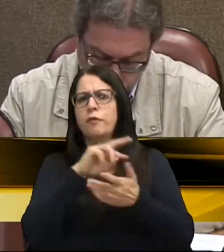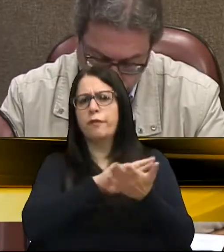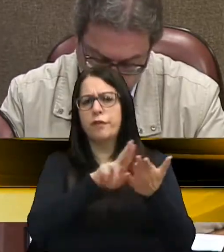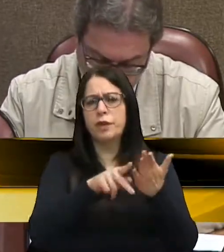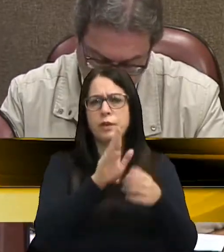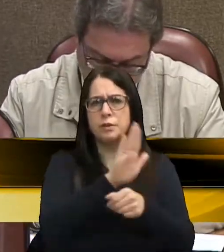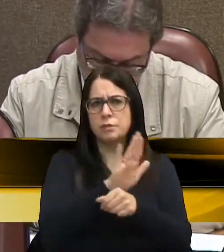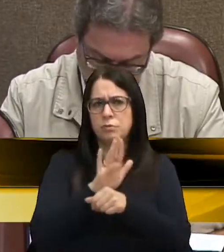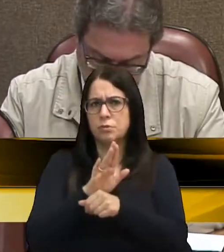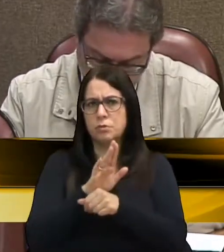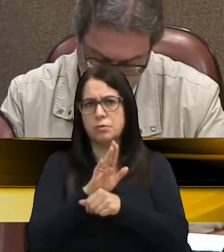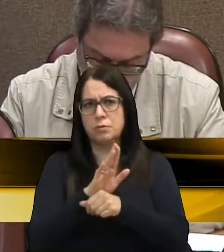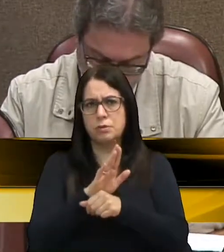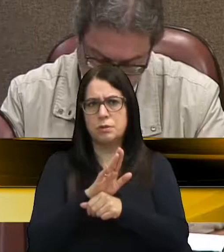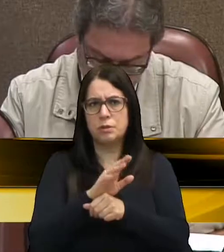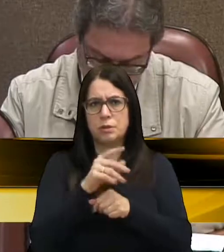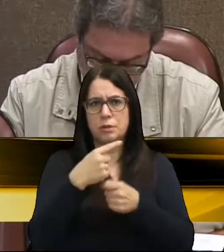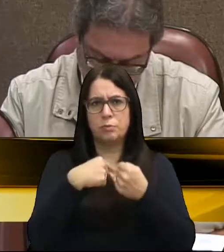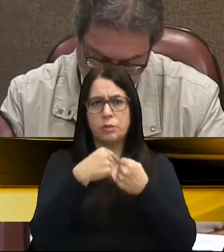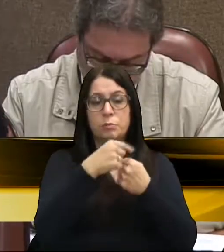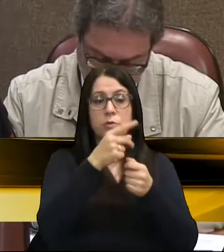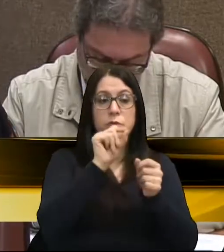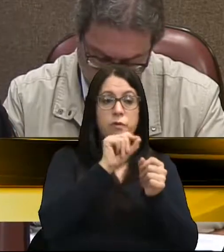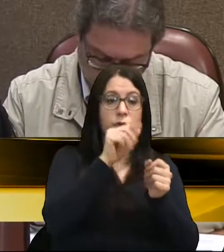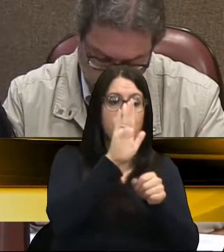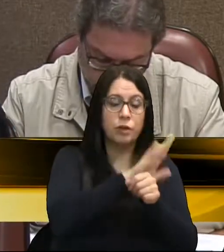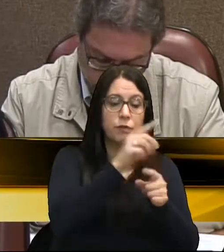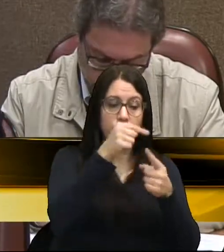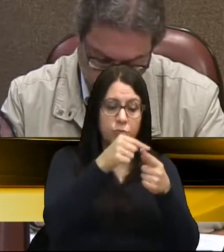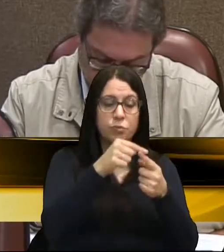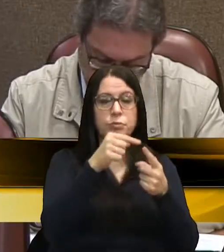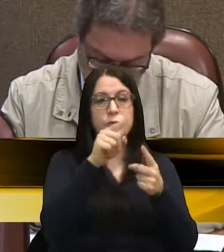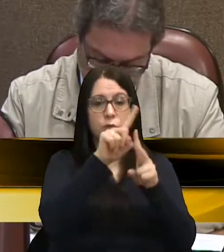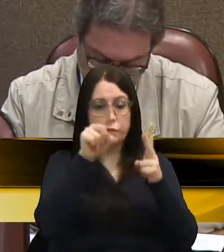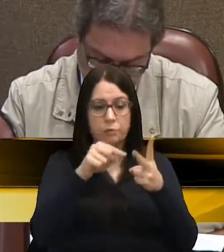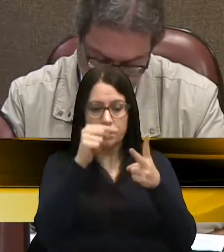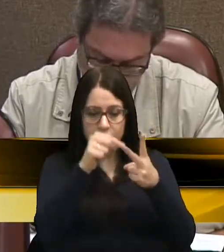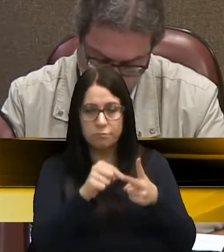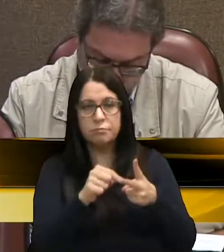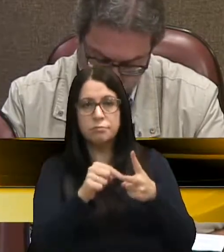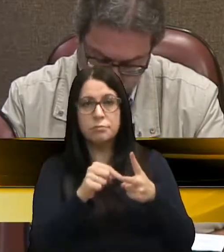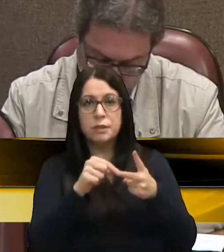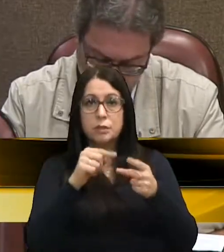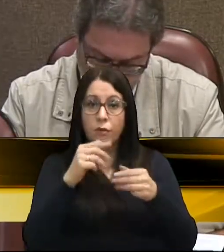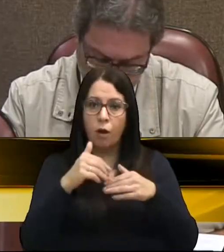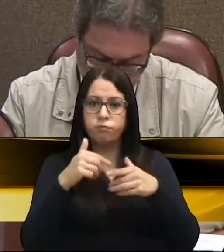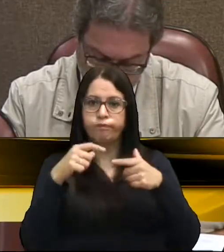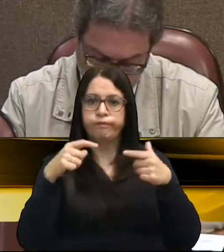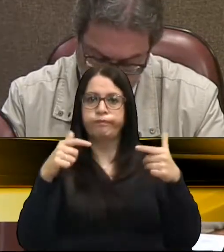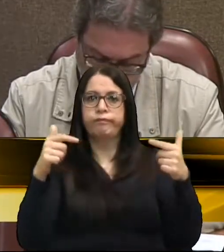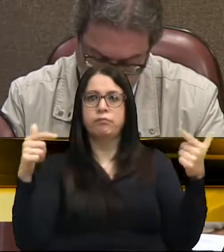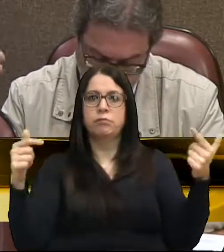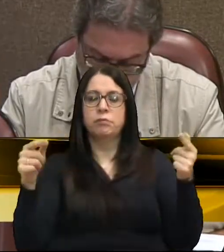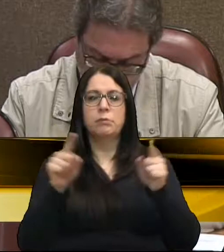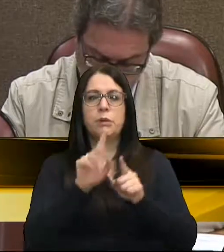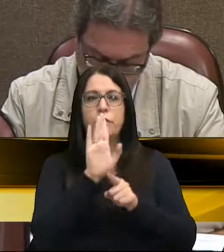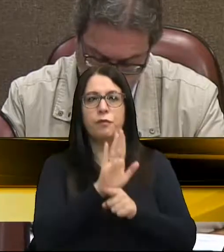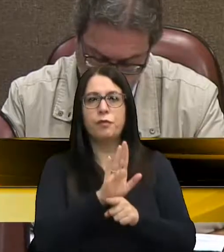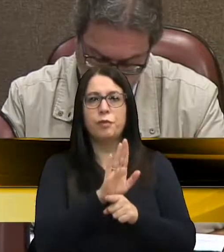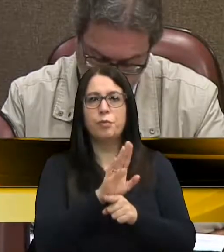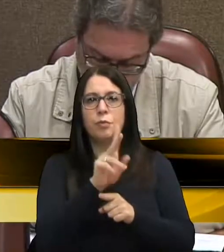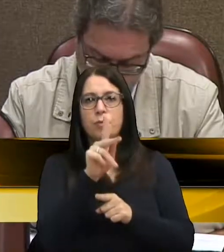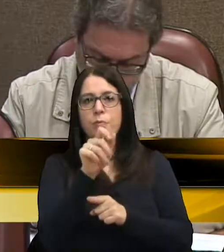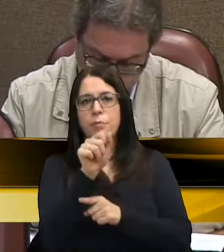contribuições. O município contribuía com X, o servidor com Y. Isso foi aumentando, mas ficou um